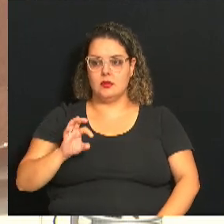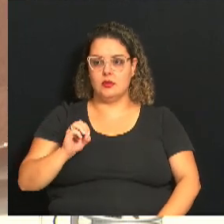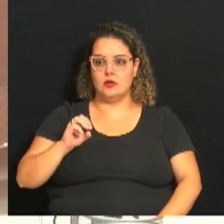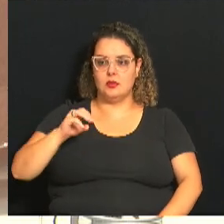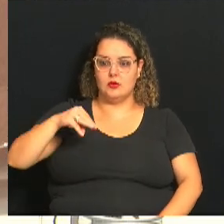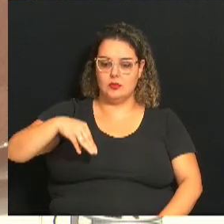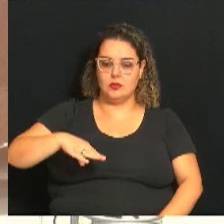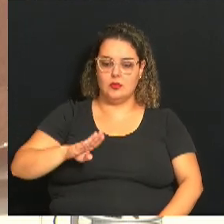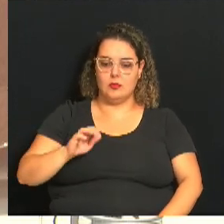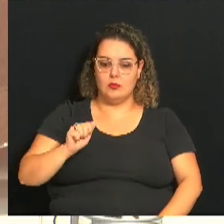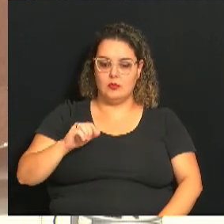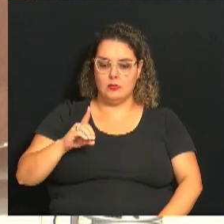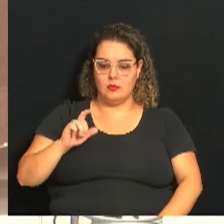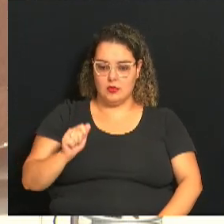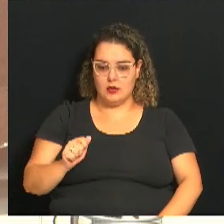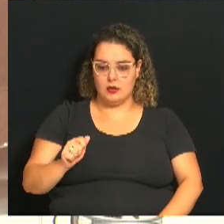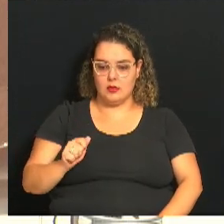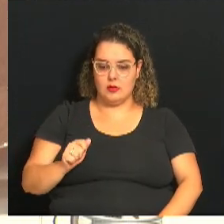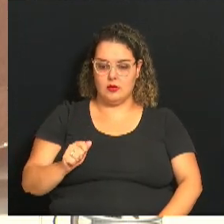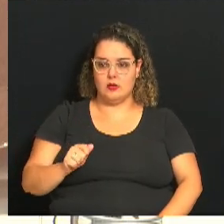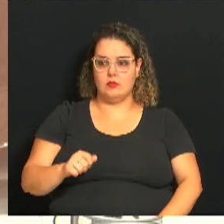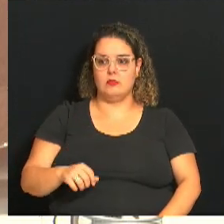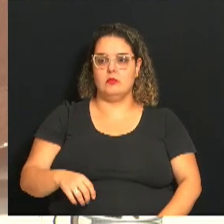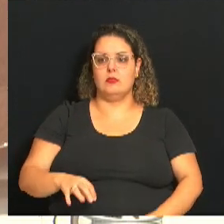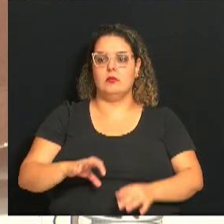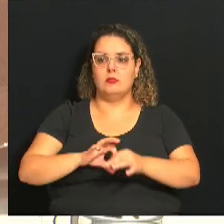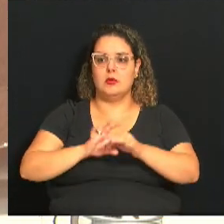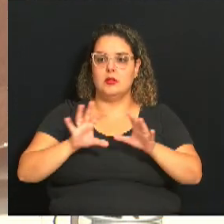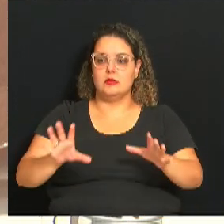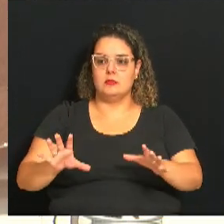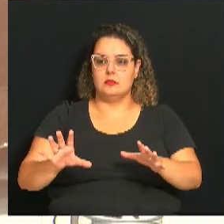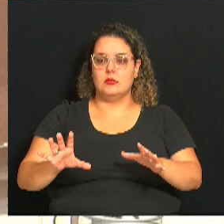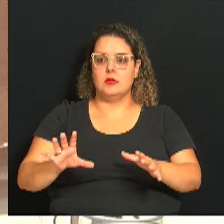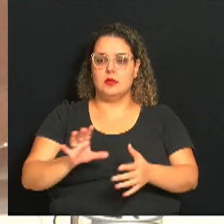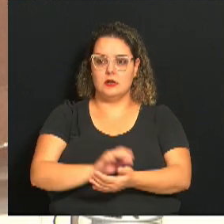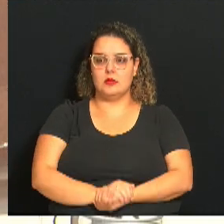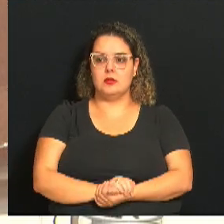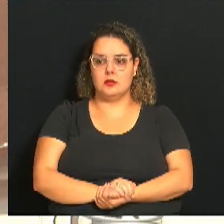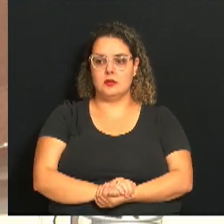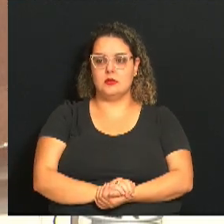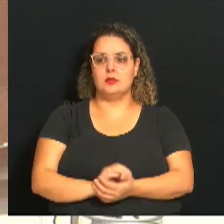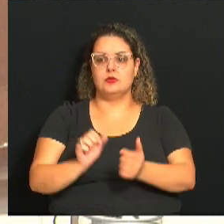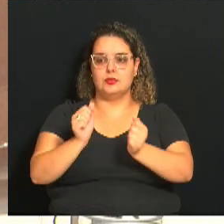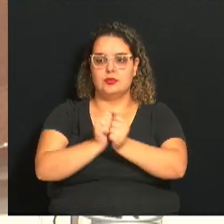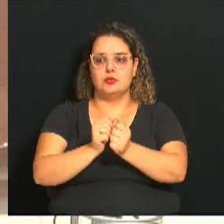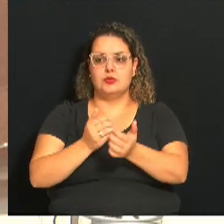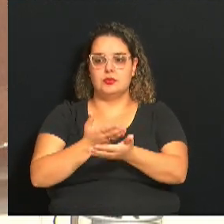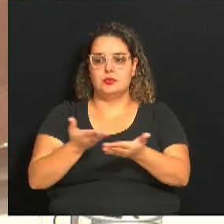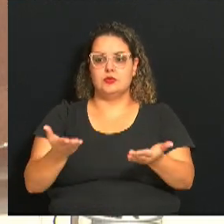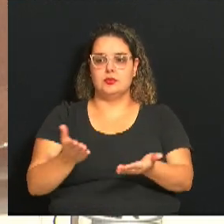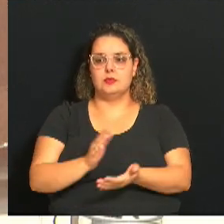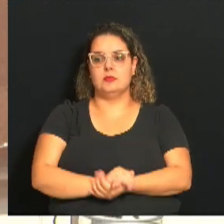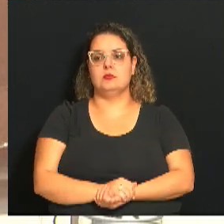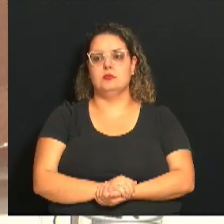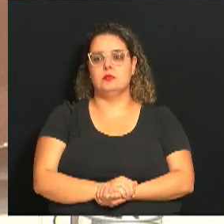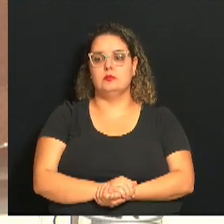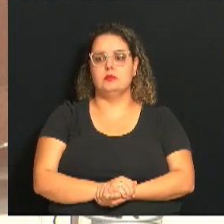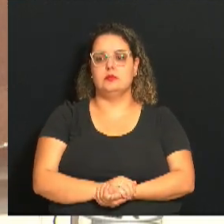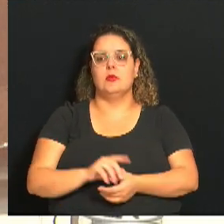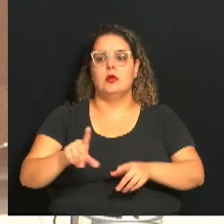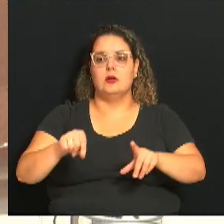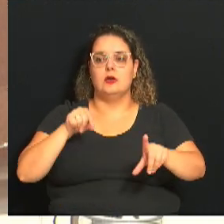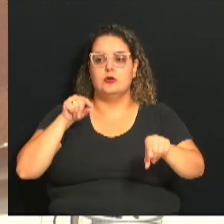uma certidão, dar um documento para nós, vereadores, inclusive junto com vocês, poderem buscar alternativa,